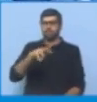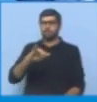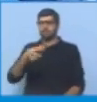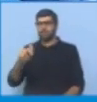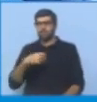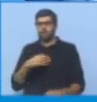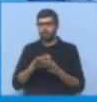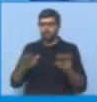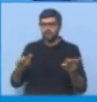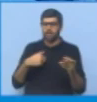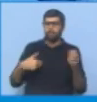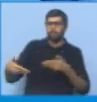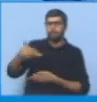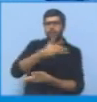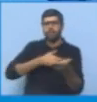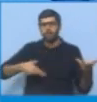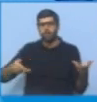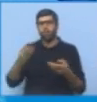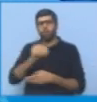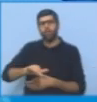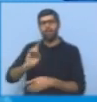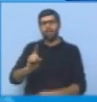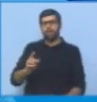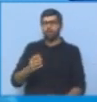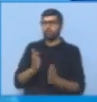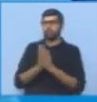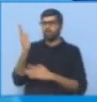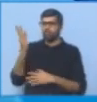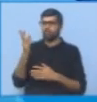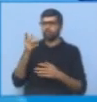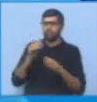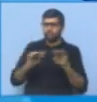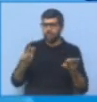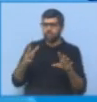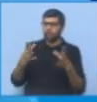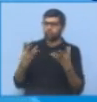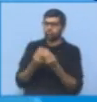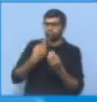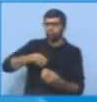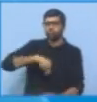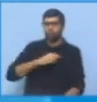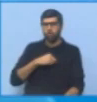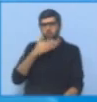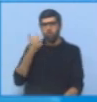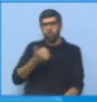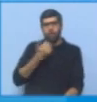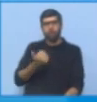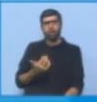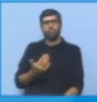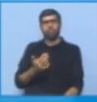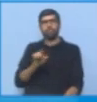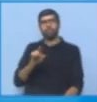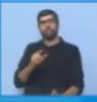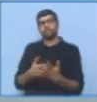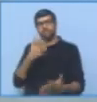o banquete, o lugar da partilha, o lugar... Um Deus que está connosco à mesa. Não é? Isto é lindíssimo. Reforça